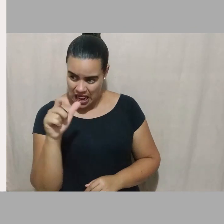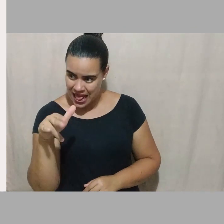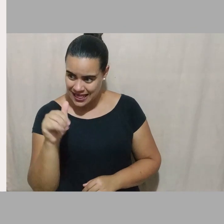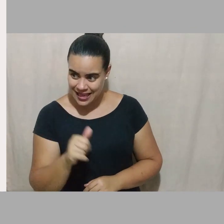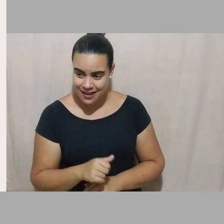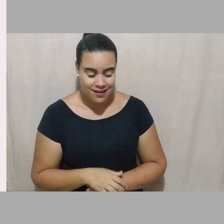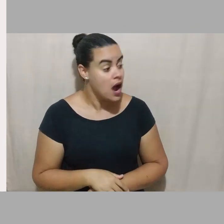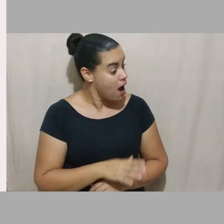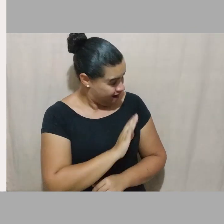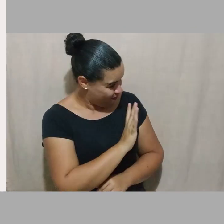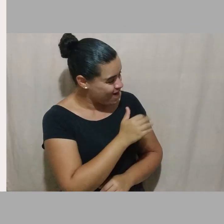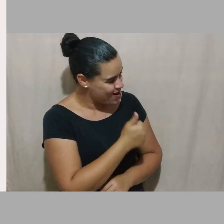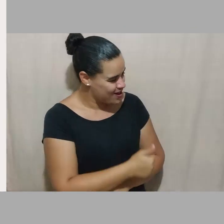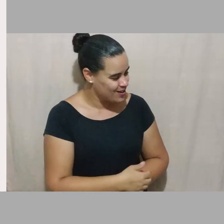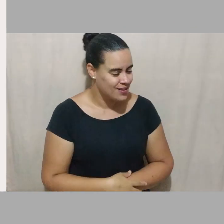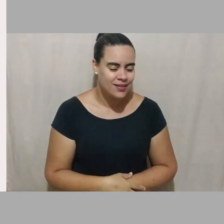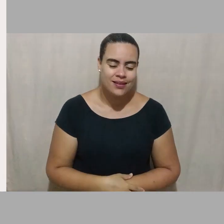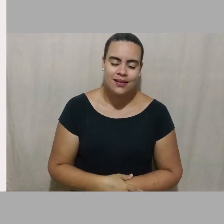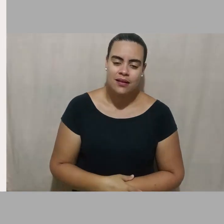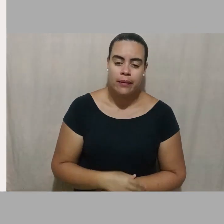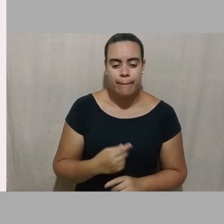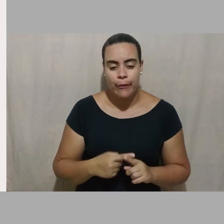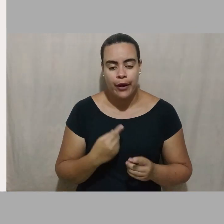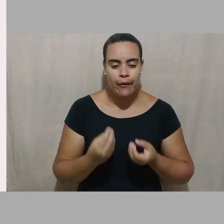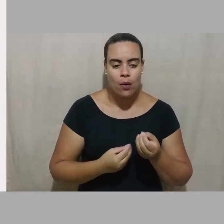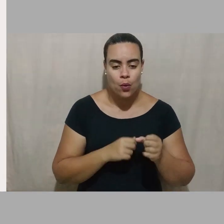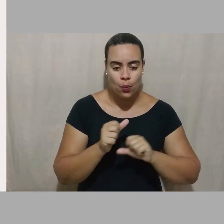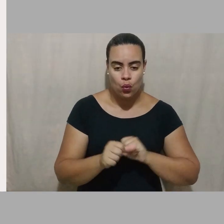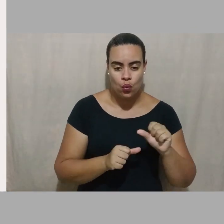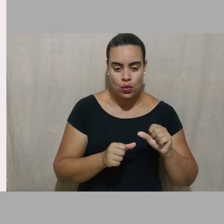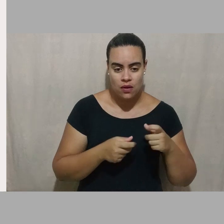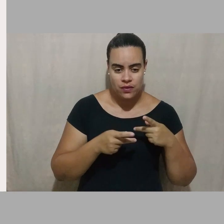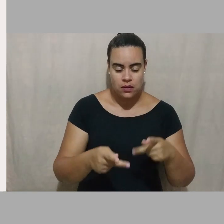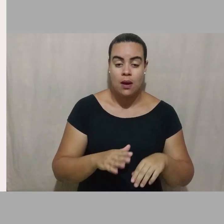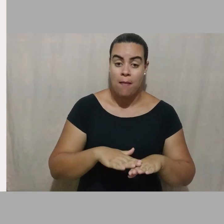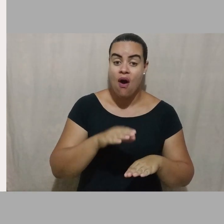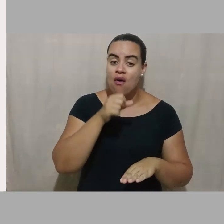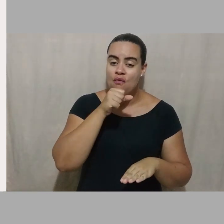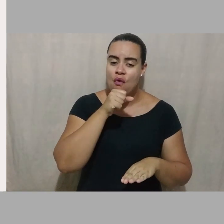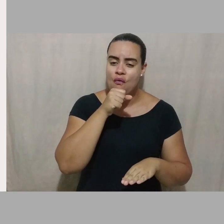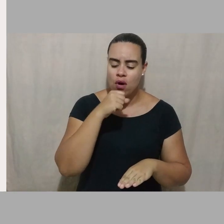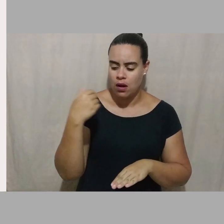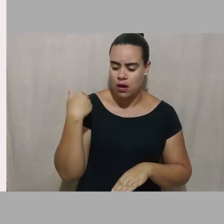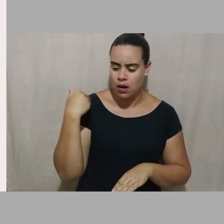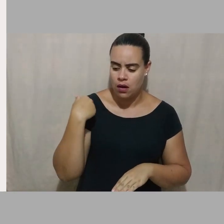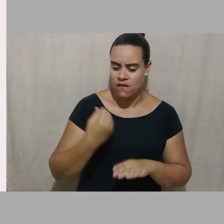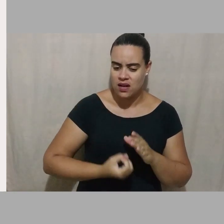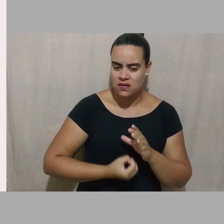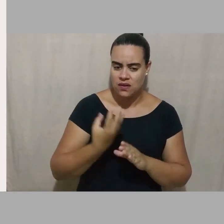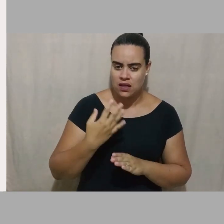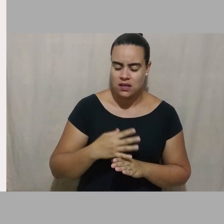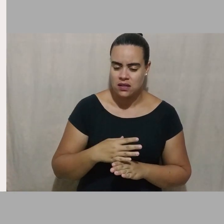Nos sentamos na esperança de que a nova configuração mudasse o rumo daquela visita, mas o vô interrompeu várias vezes a conversa